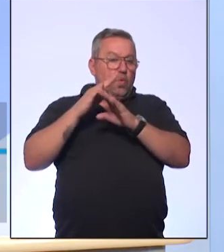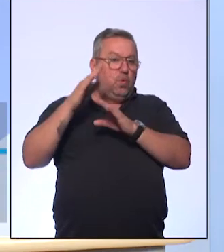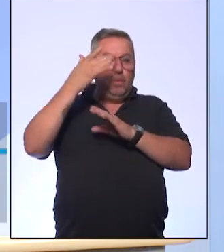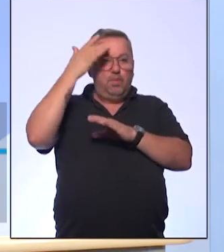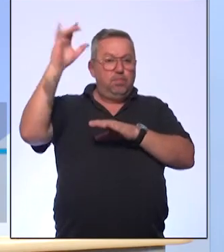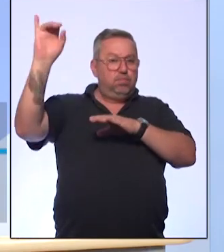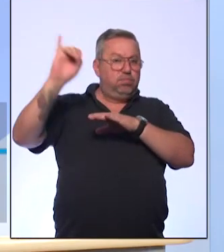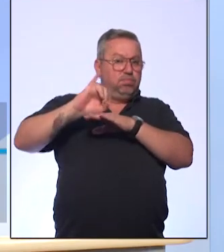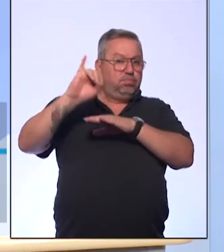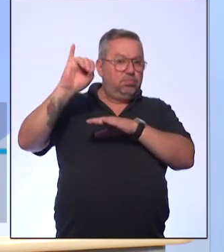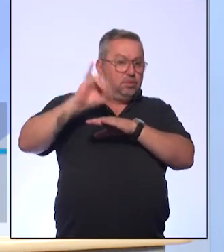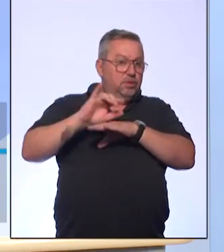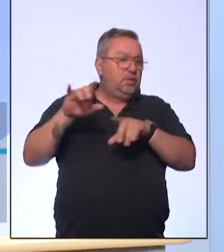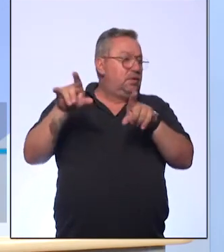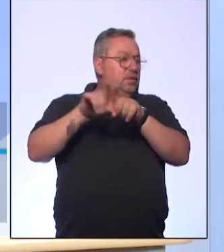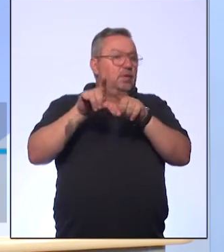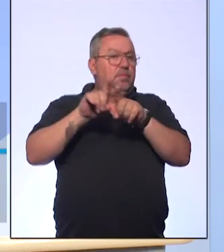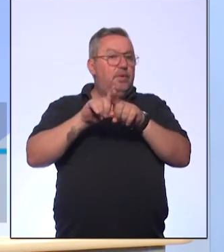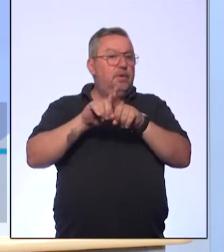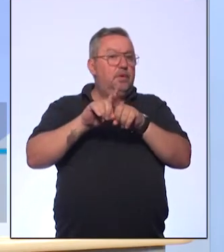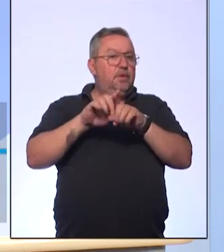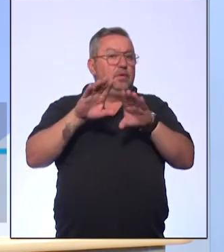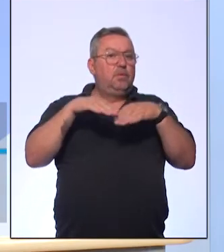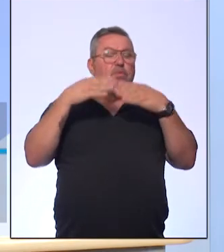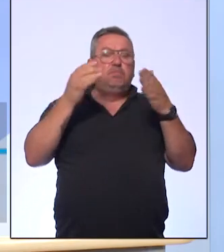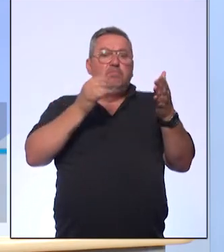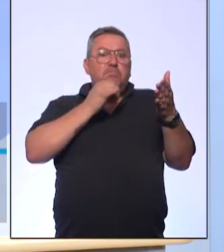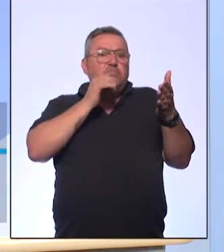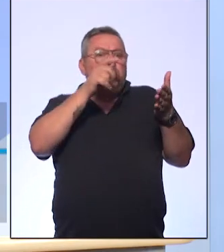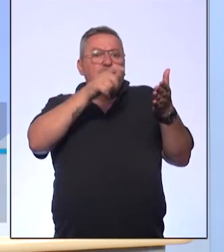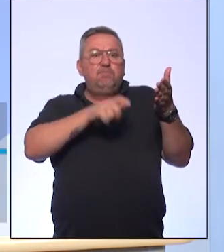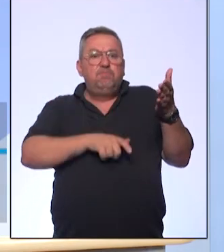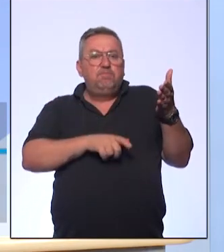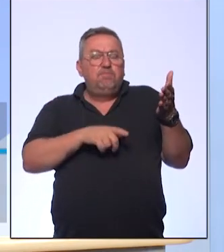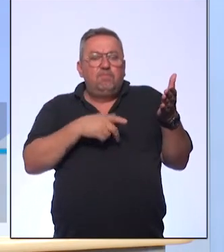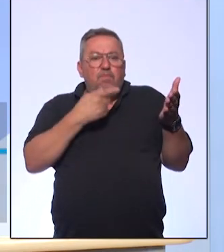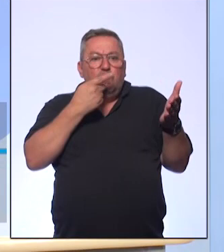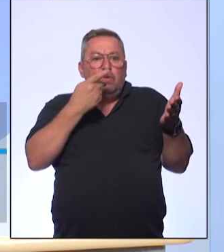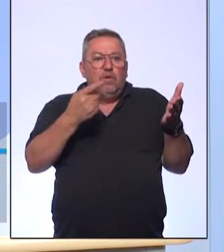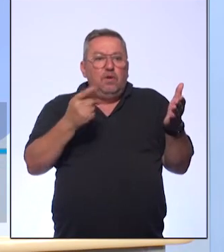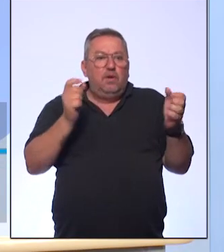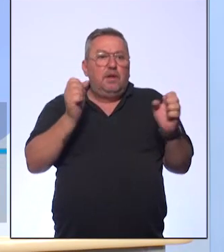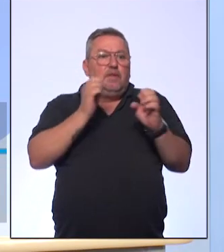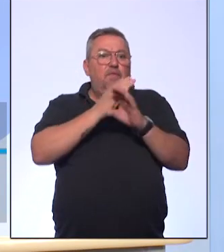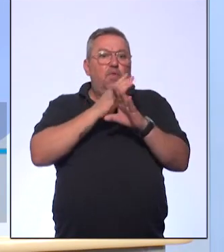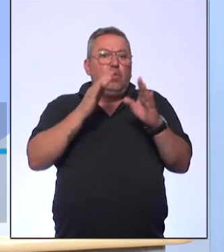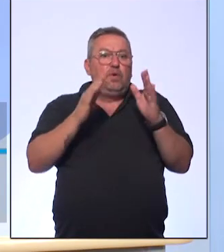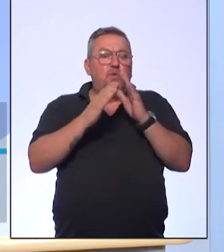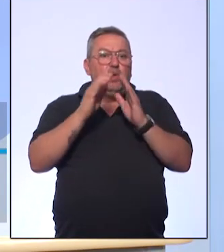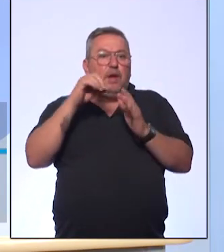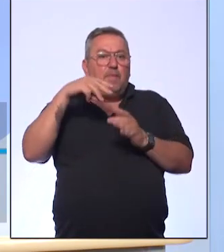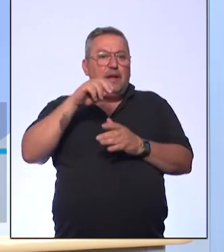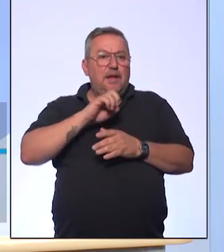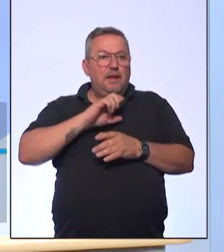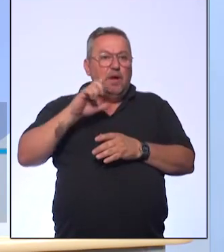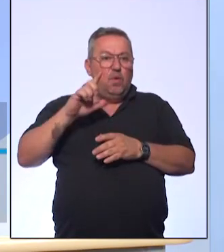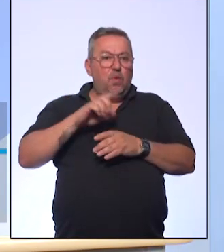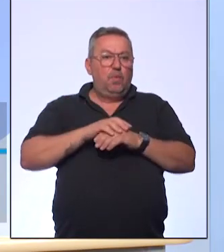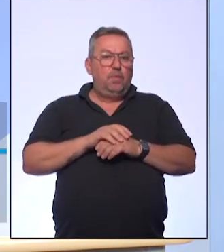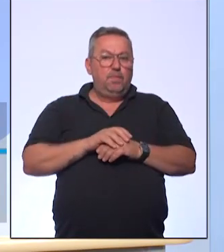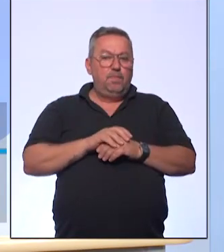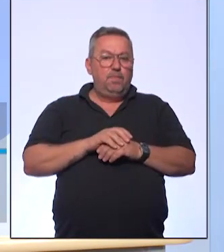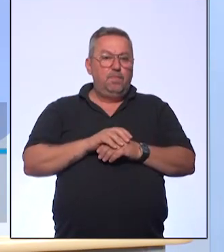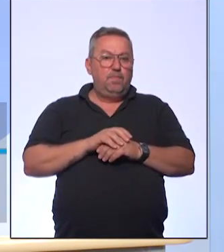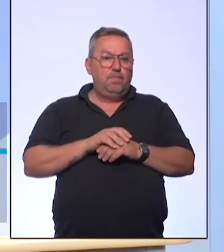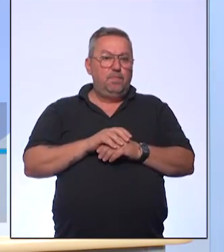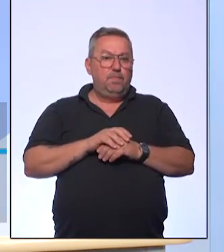ressaltar, e quais seriam os exemplos que nós poderíamos dar de fluxos imateriais e fluxos materiais,